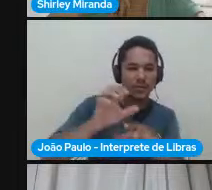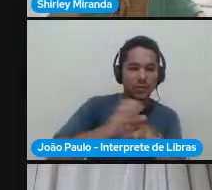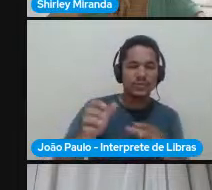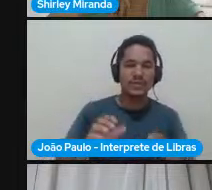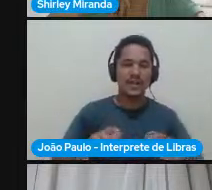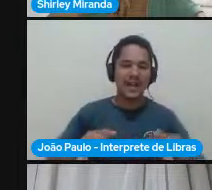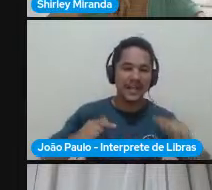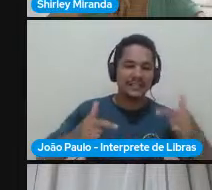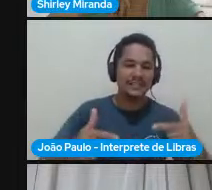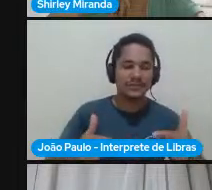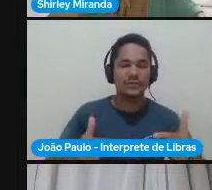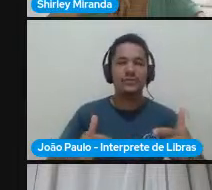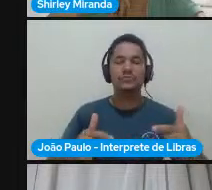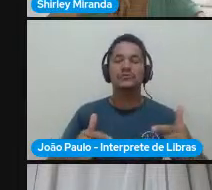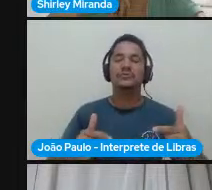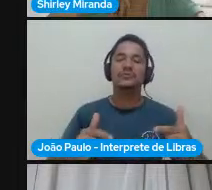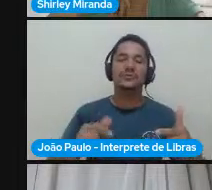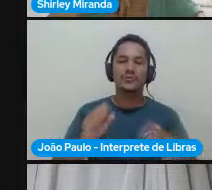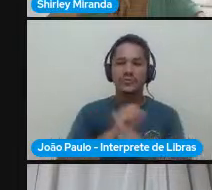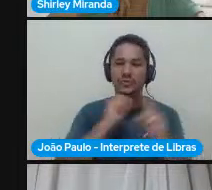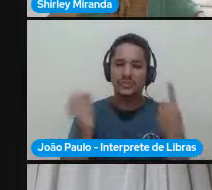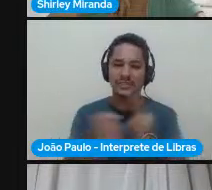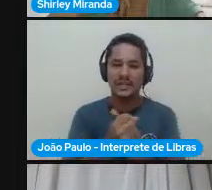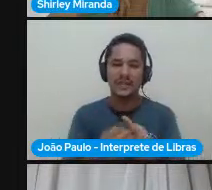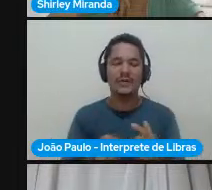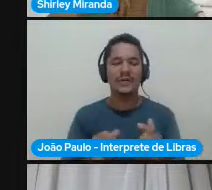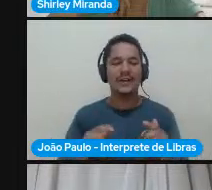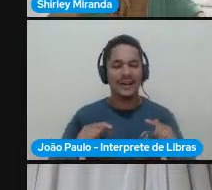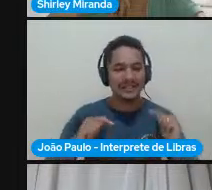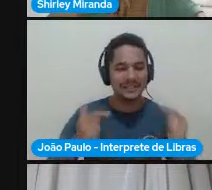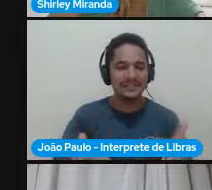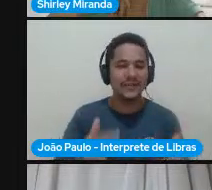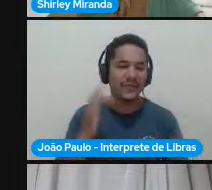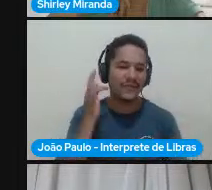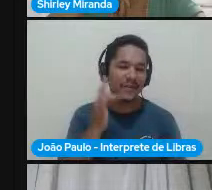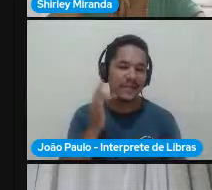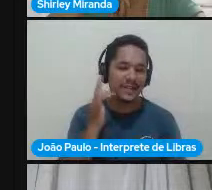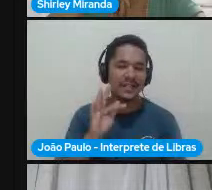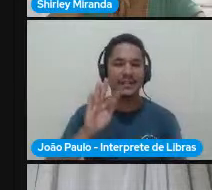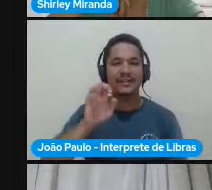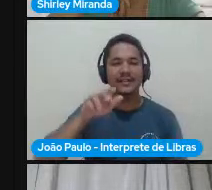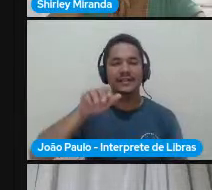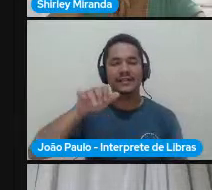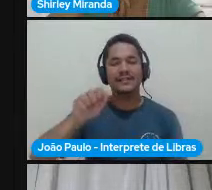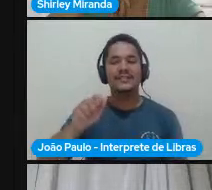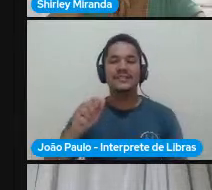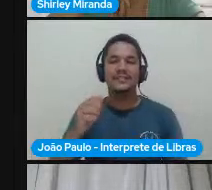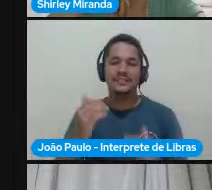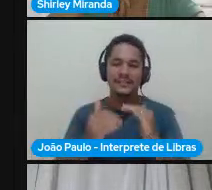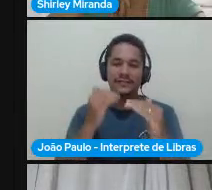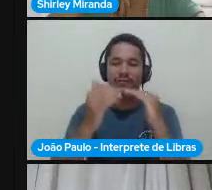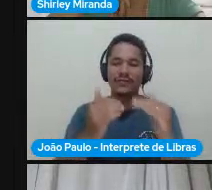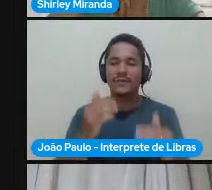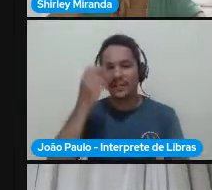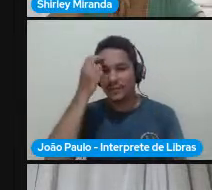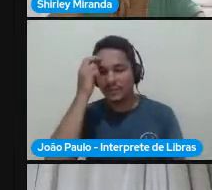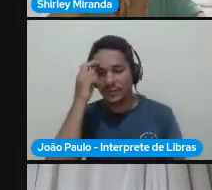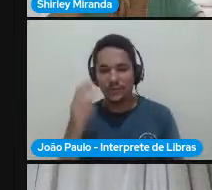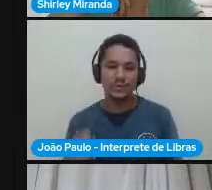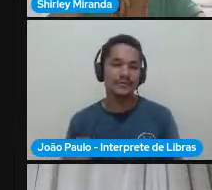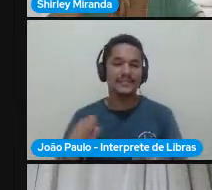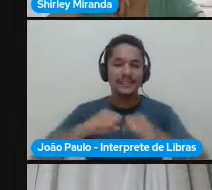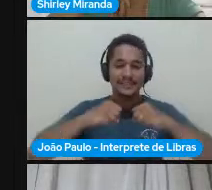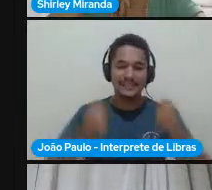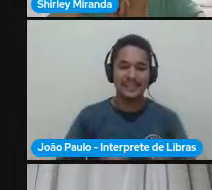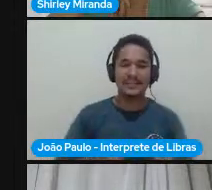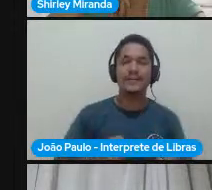Técnica, Associação Feminina de Assistência Social e Cultura, a Subsecretaria de Assuntos e Investimentos Estratégicos, o Sistema Nacional de